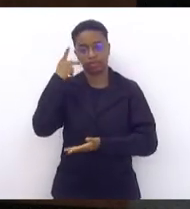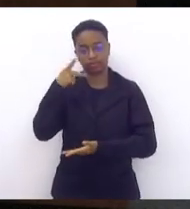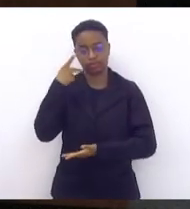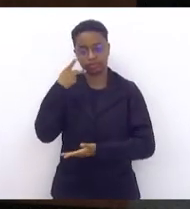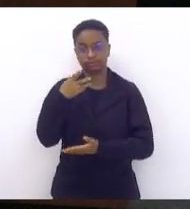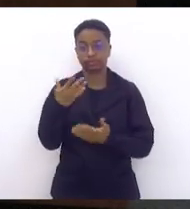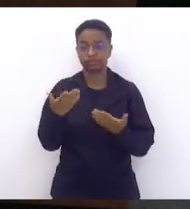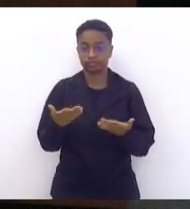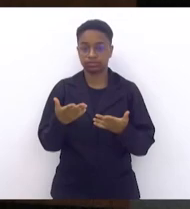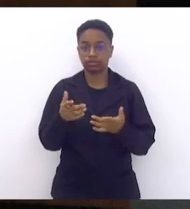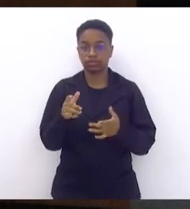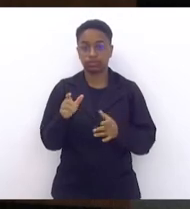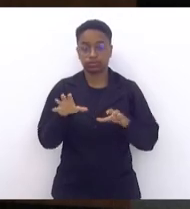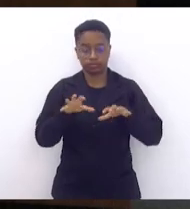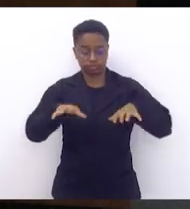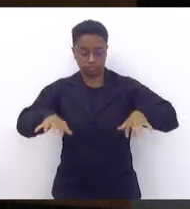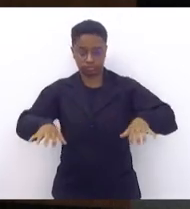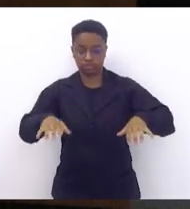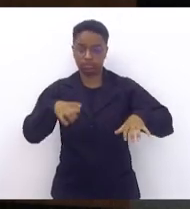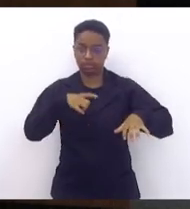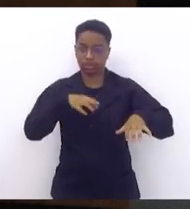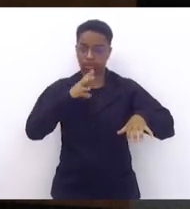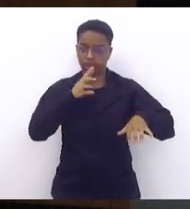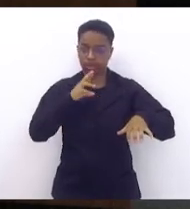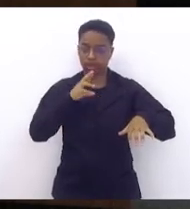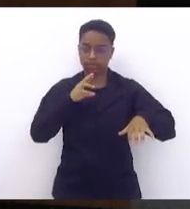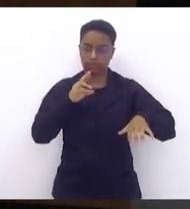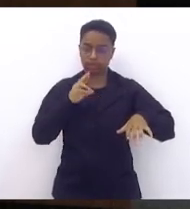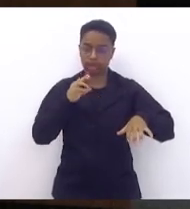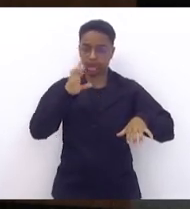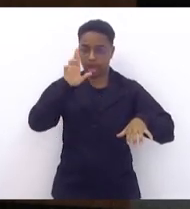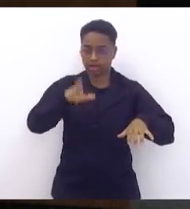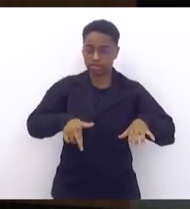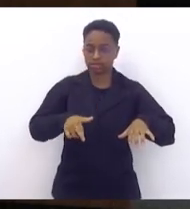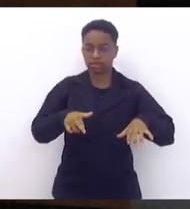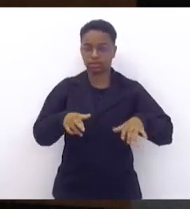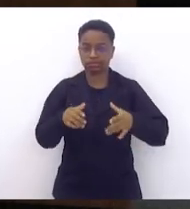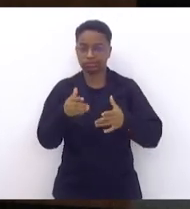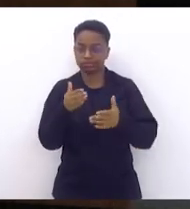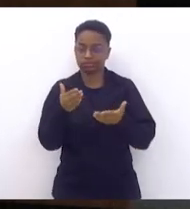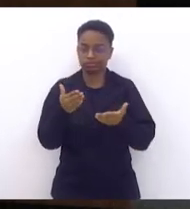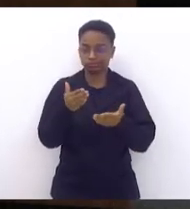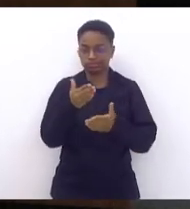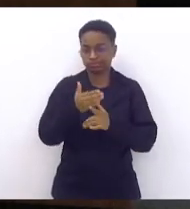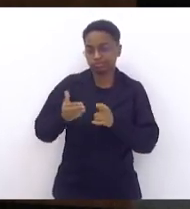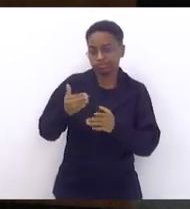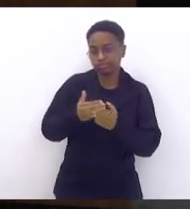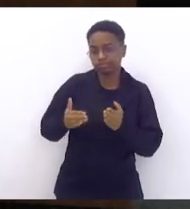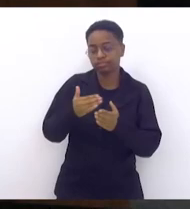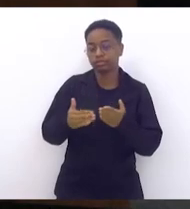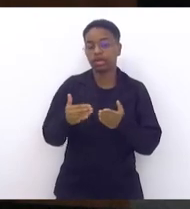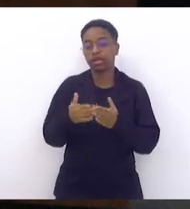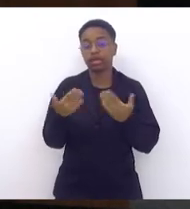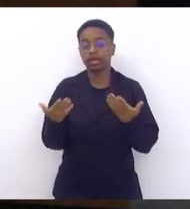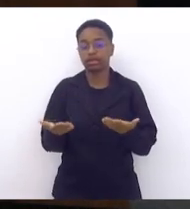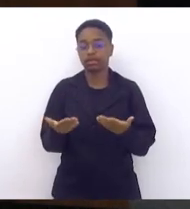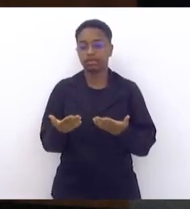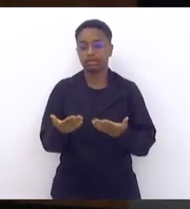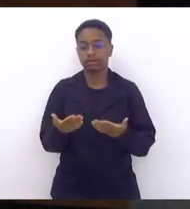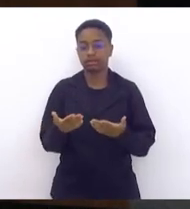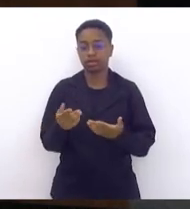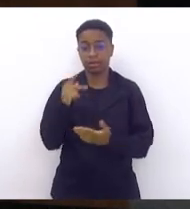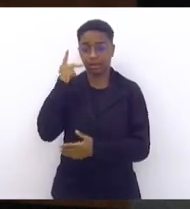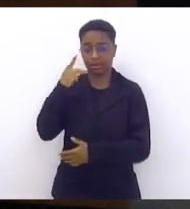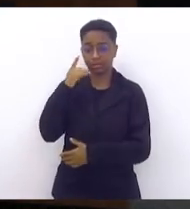judiciário, tinham razões parciais. Então, senhor presidente, vencida essa questão... O parlamento era